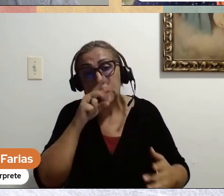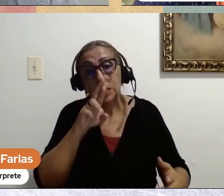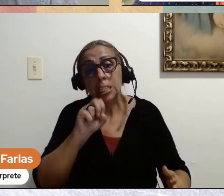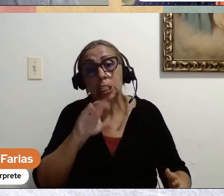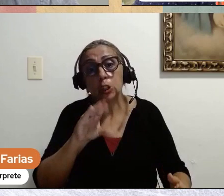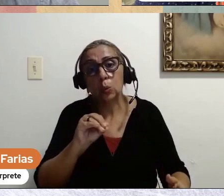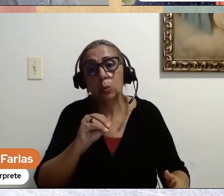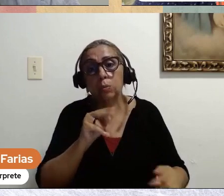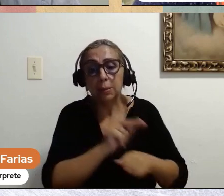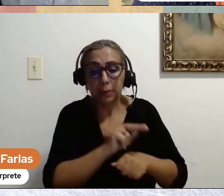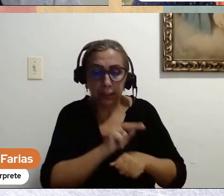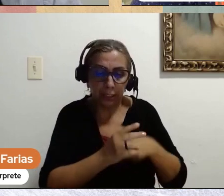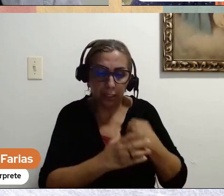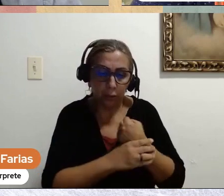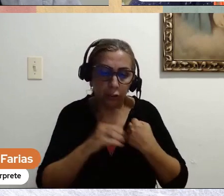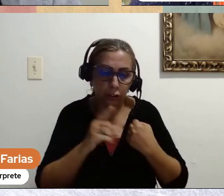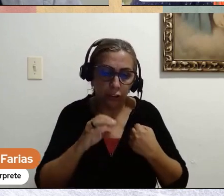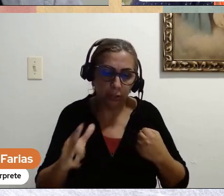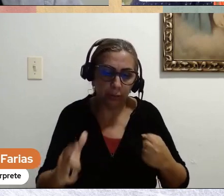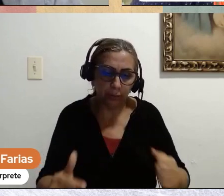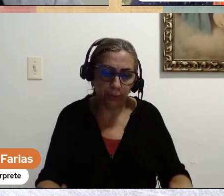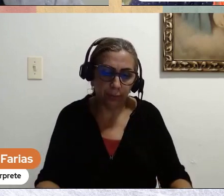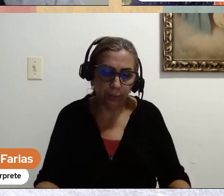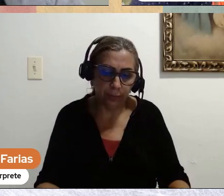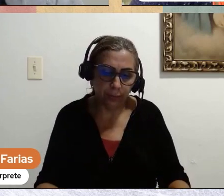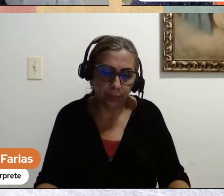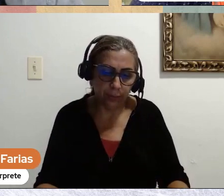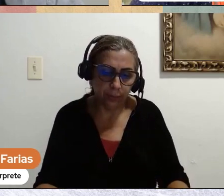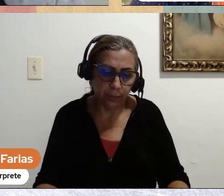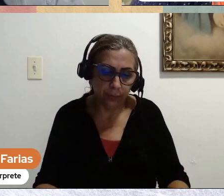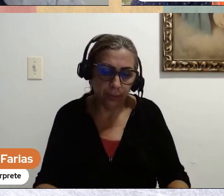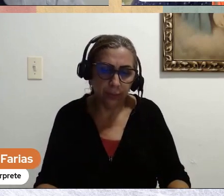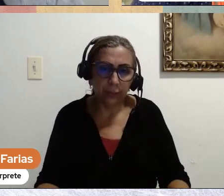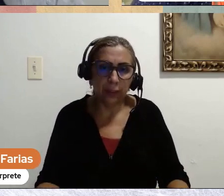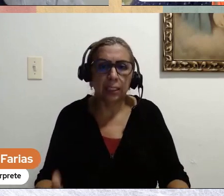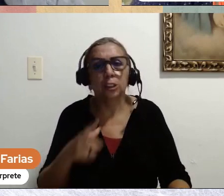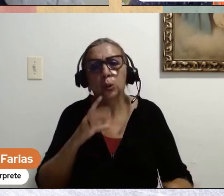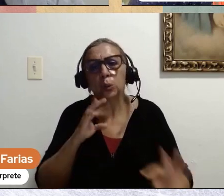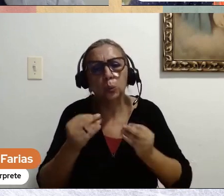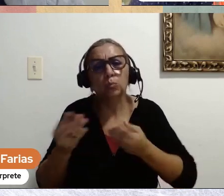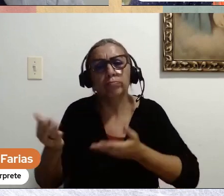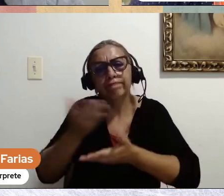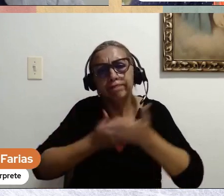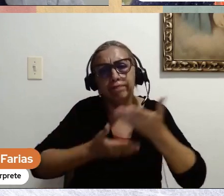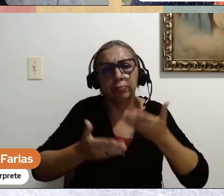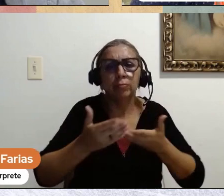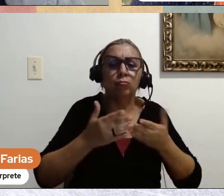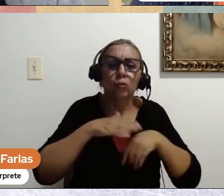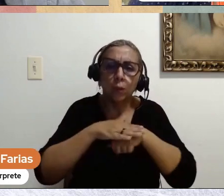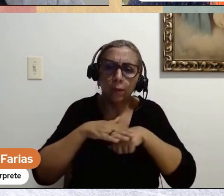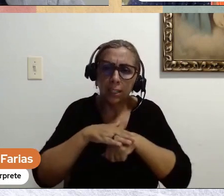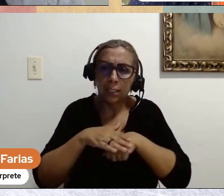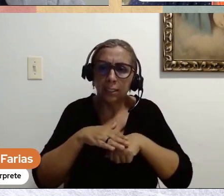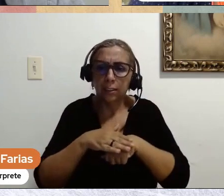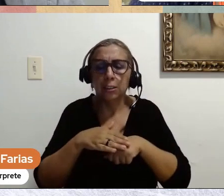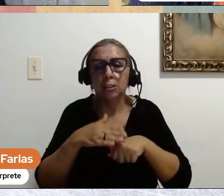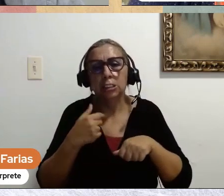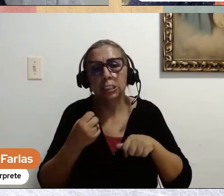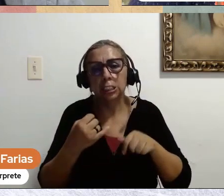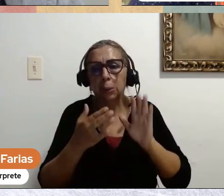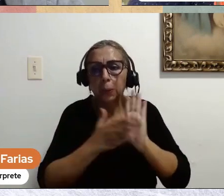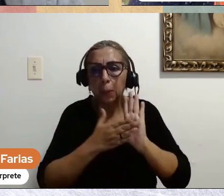uma preservação digital. Então, assim, tudo conversa, tudo se dialoga, né, quando nos propomos a